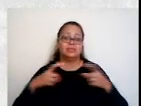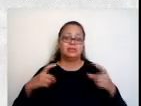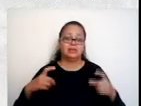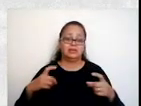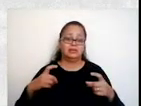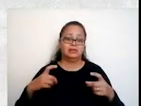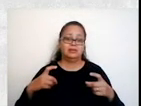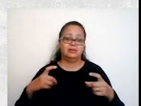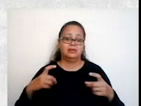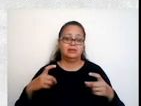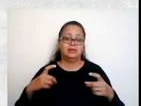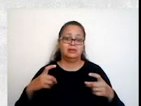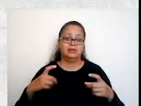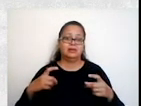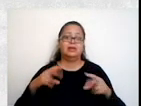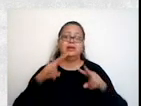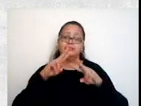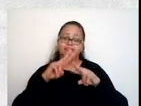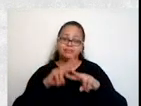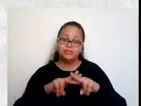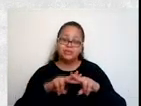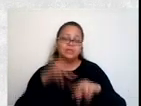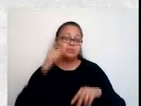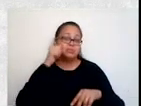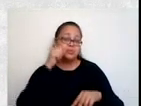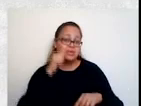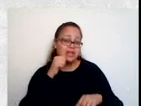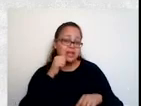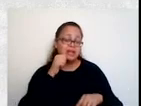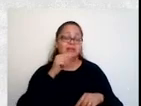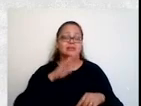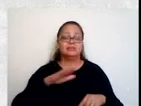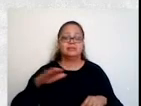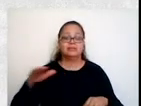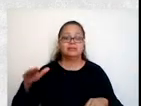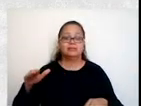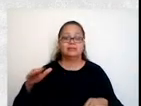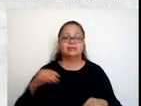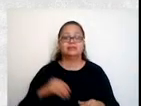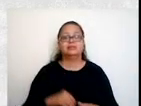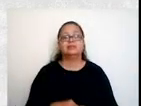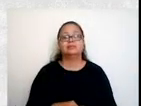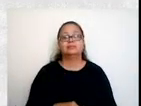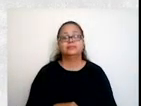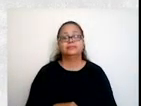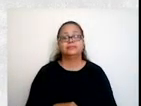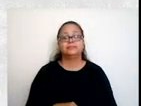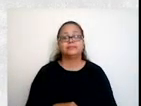prisioneiros, que eram em sua maioria mulheres e crianças. Bom?